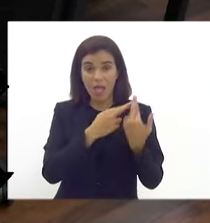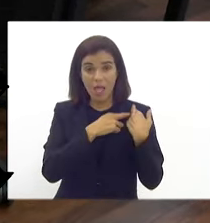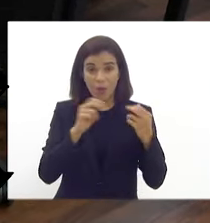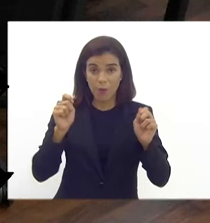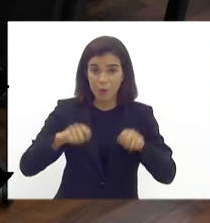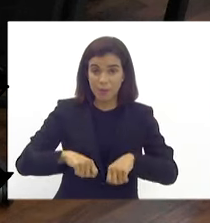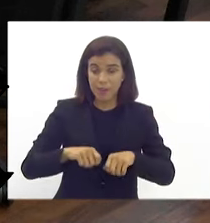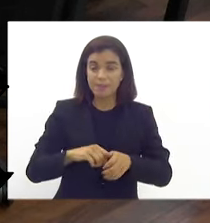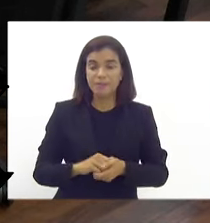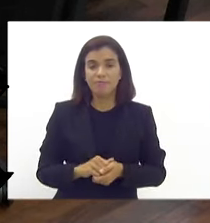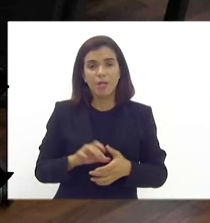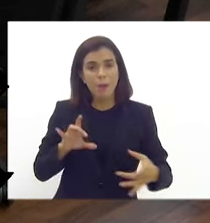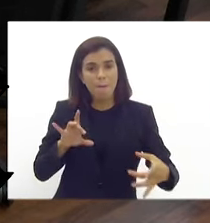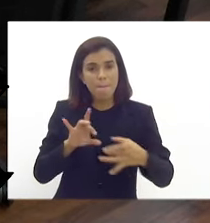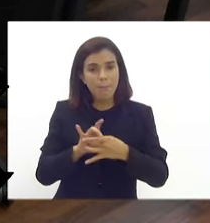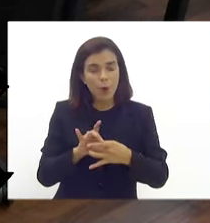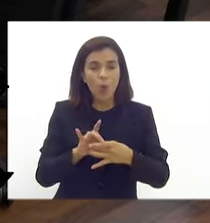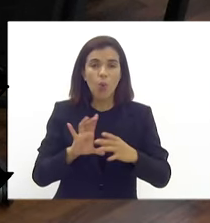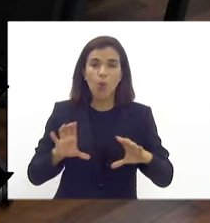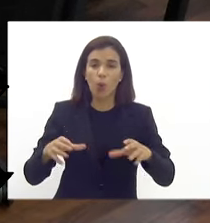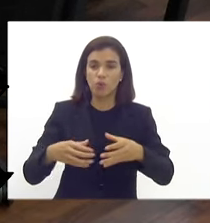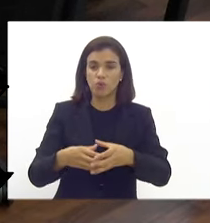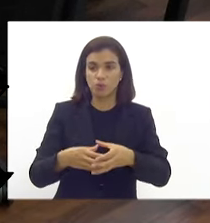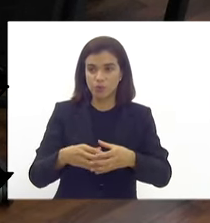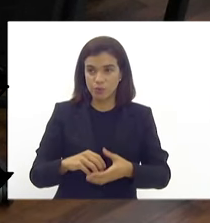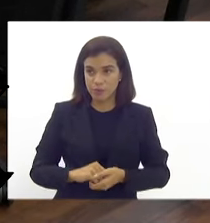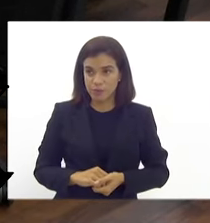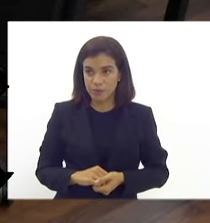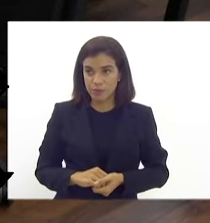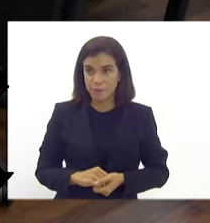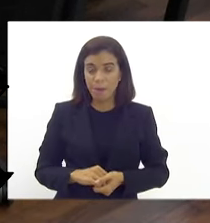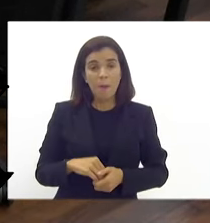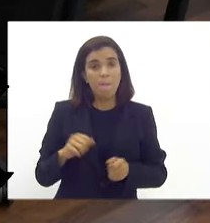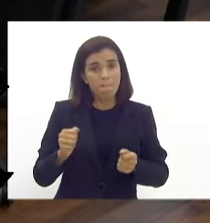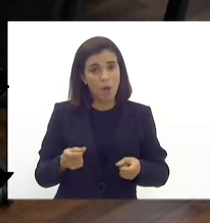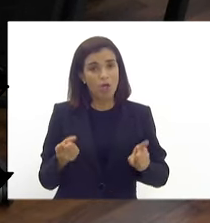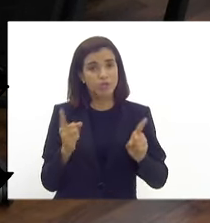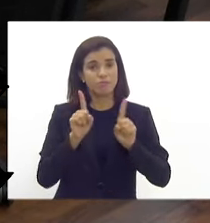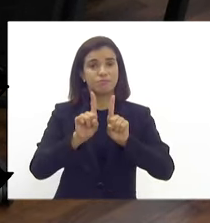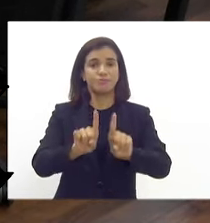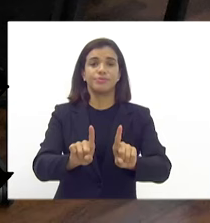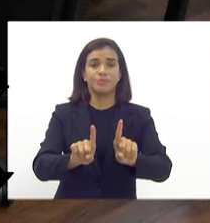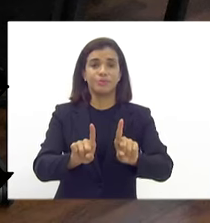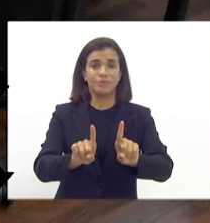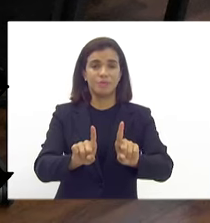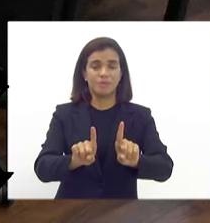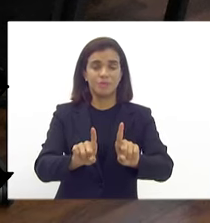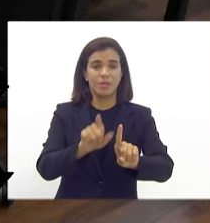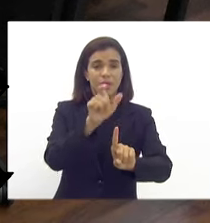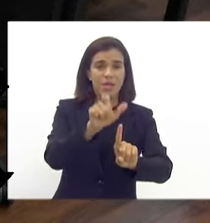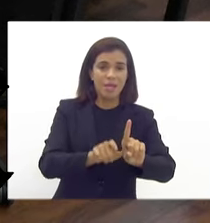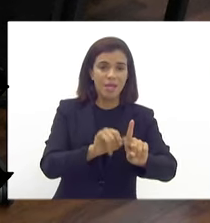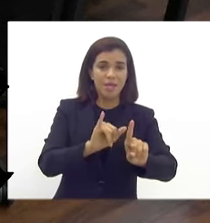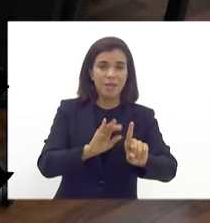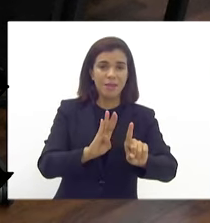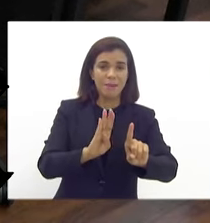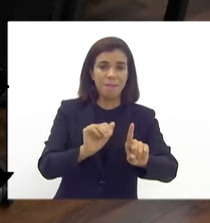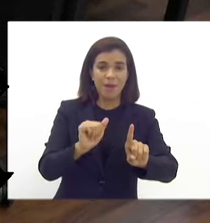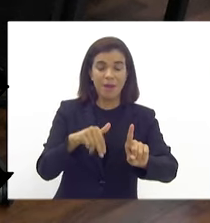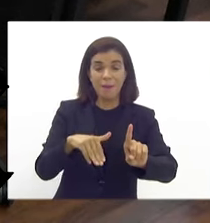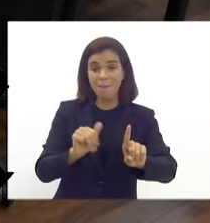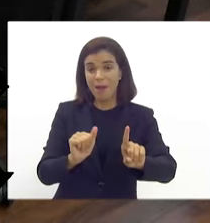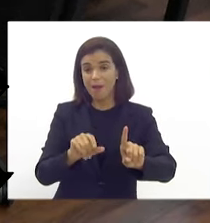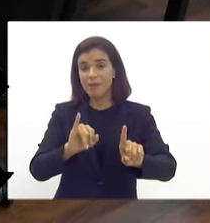agir em conjunto ou separadamente porque falar da duplicidade pode agir o Ibama em duplicidade com órgão importa quem chegou lá